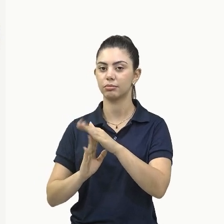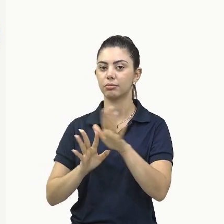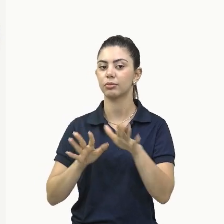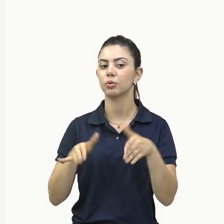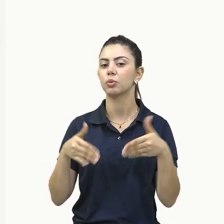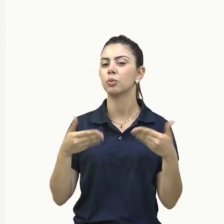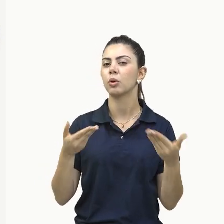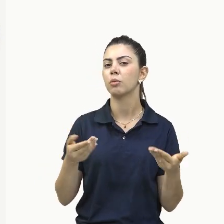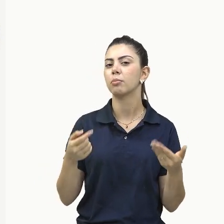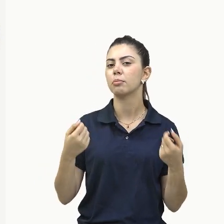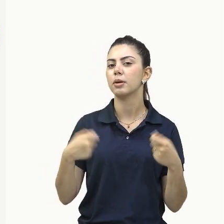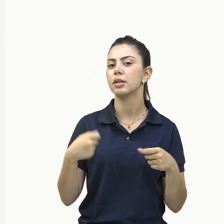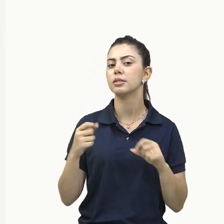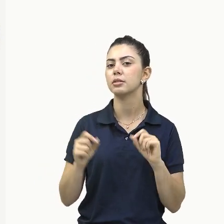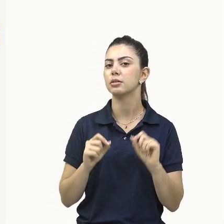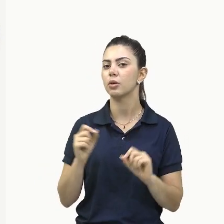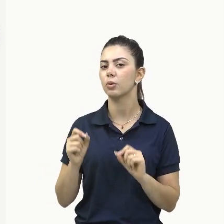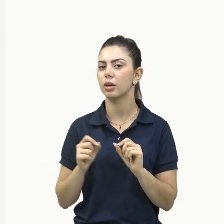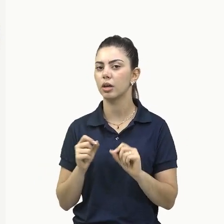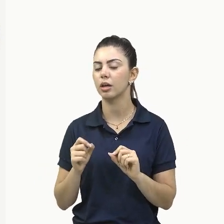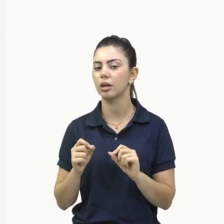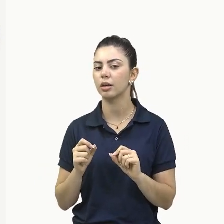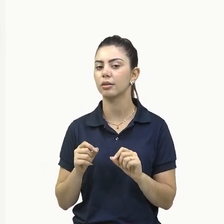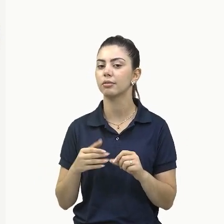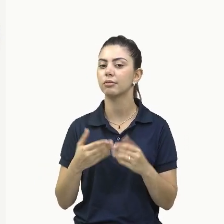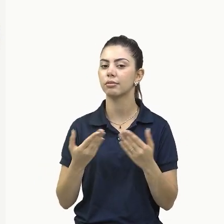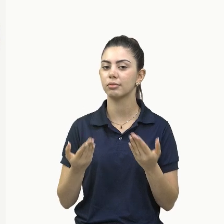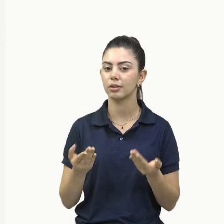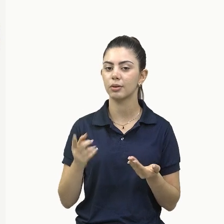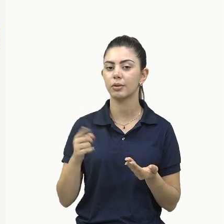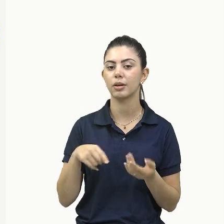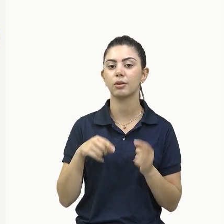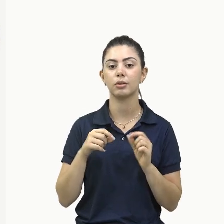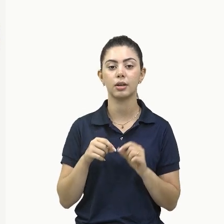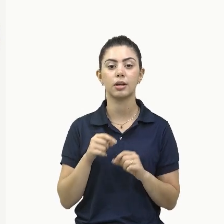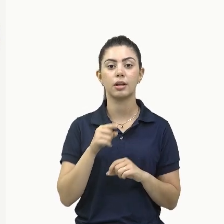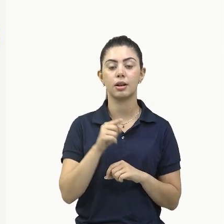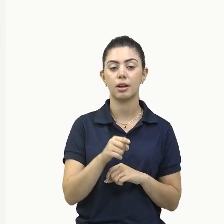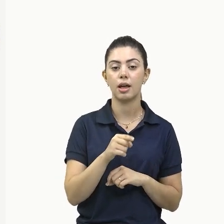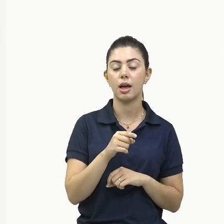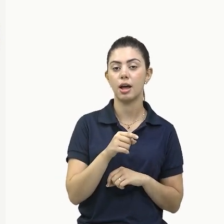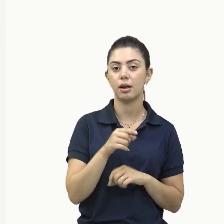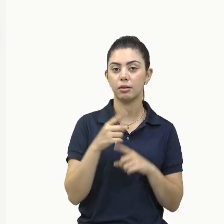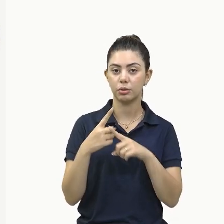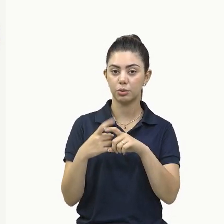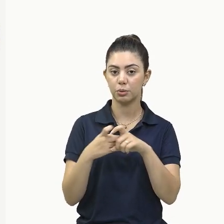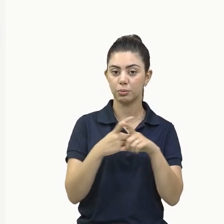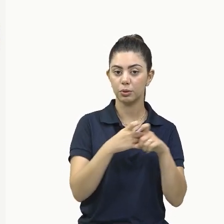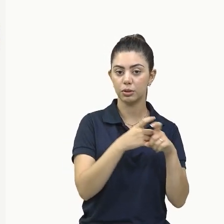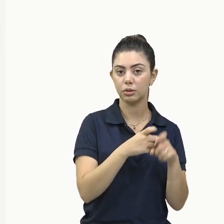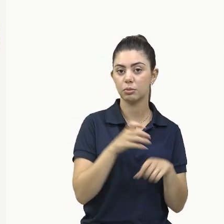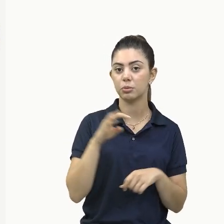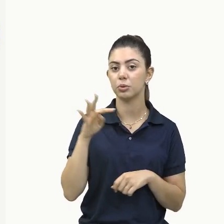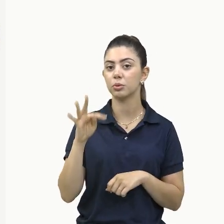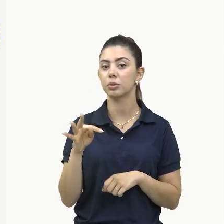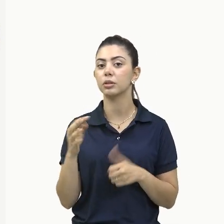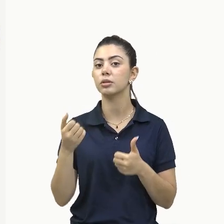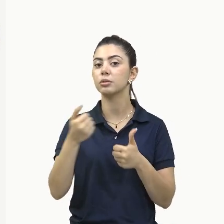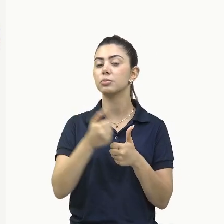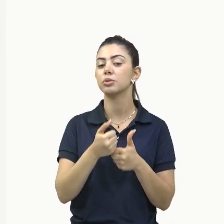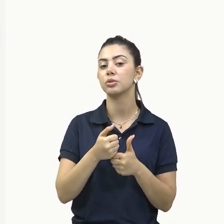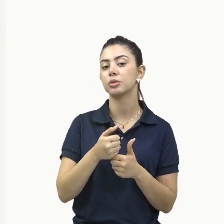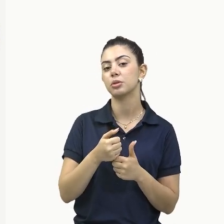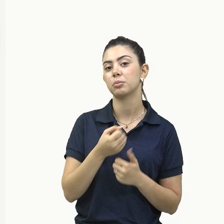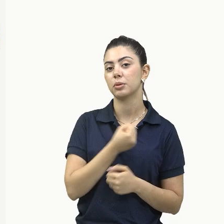o que é necessário fazermos? Substituirmos no polinômio o t por quanto? Por